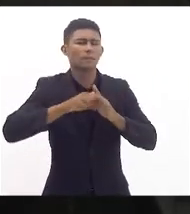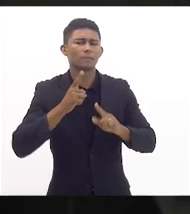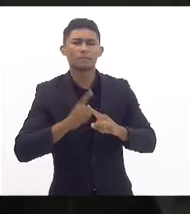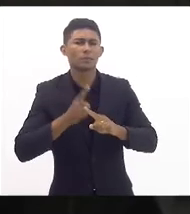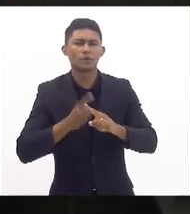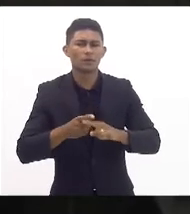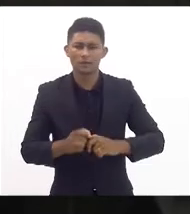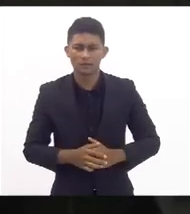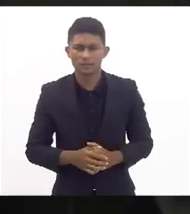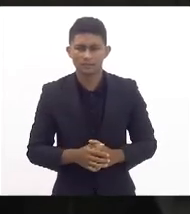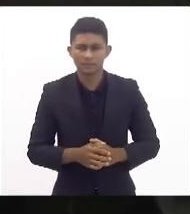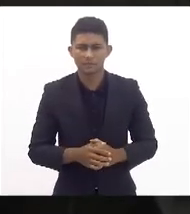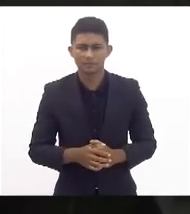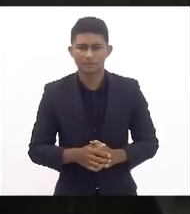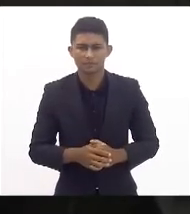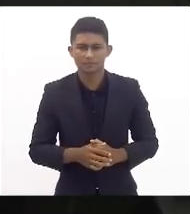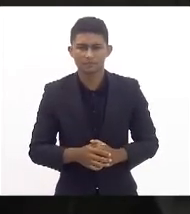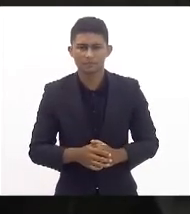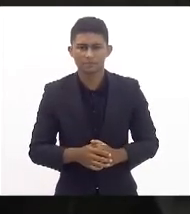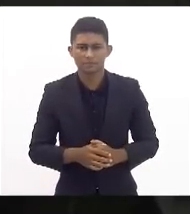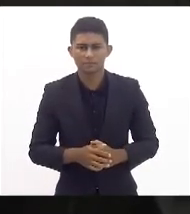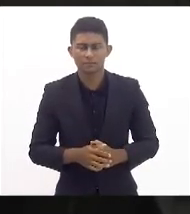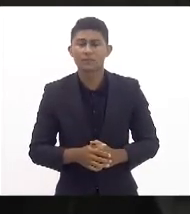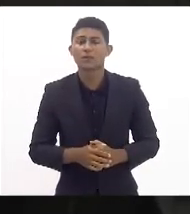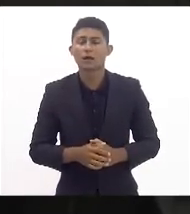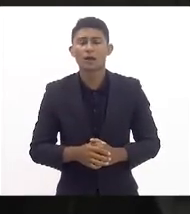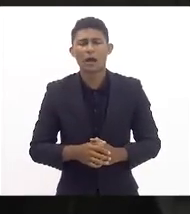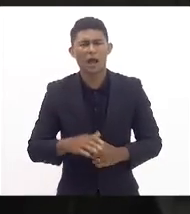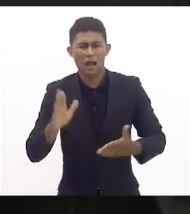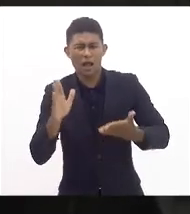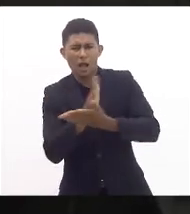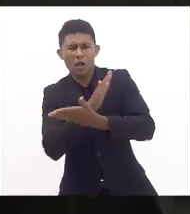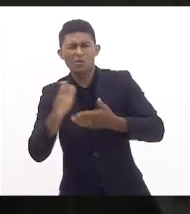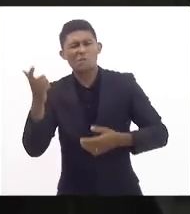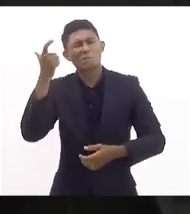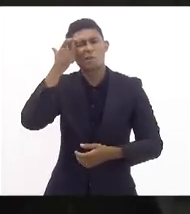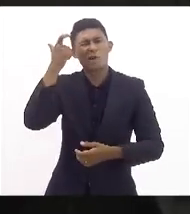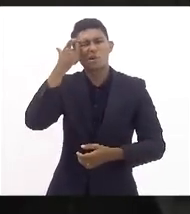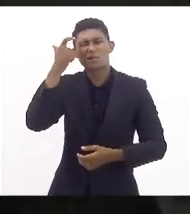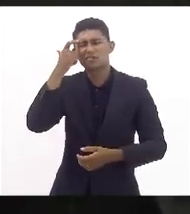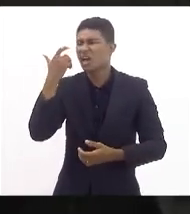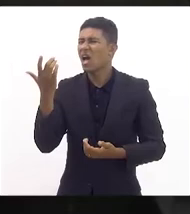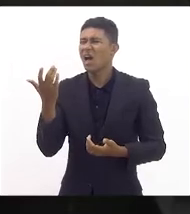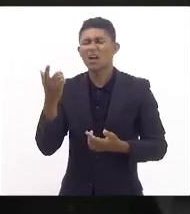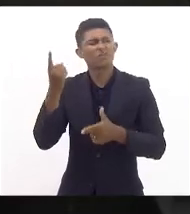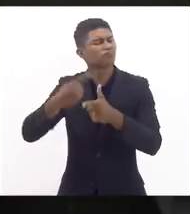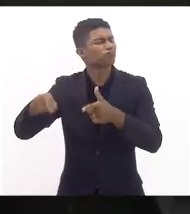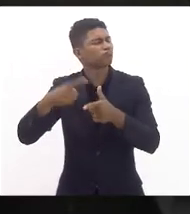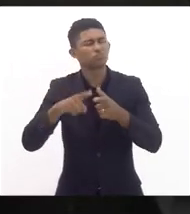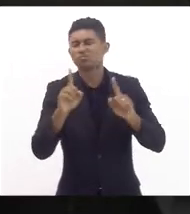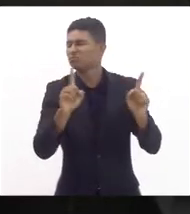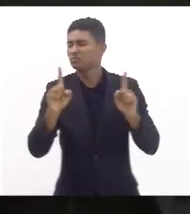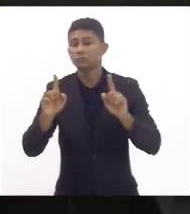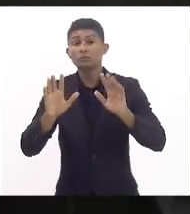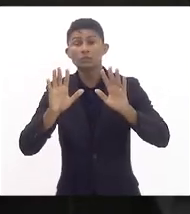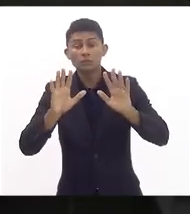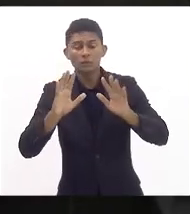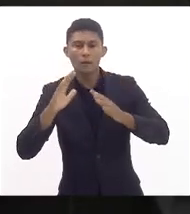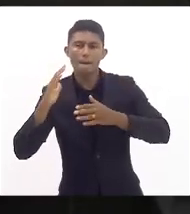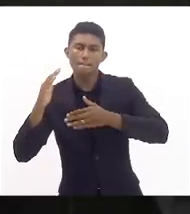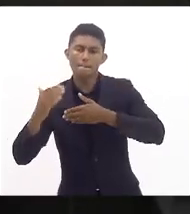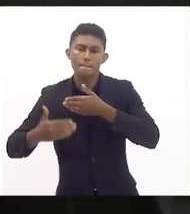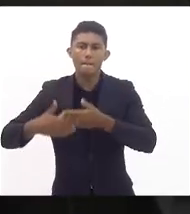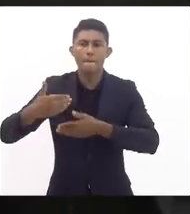parece que isto não é nada, mas isso também será repassado para o